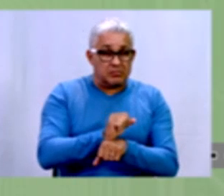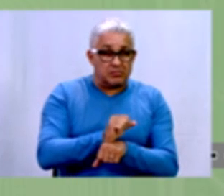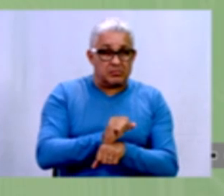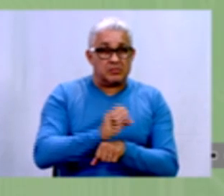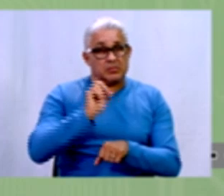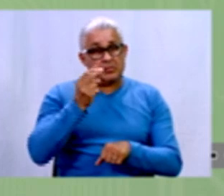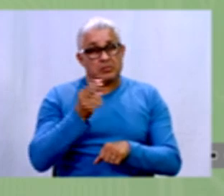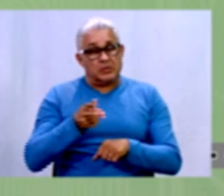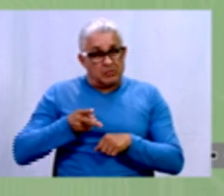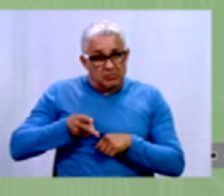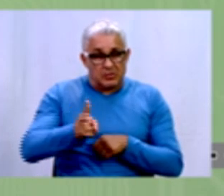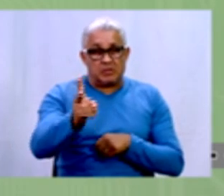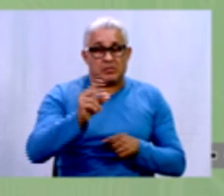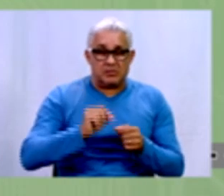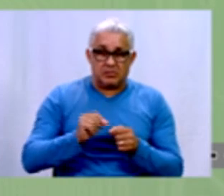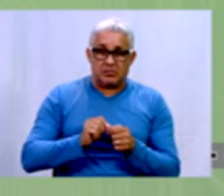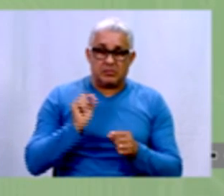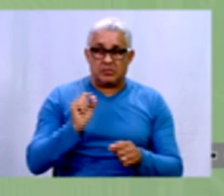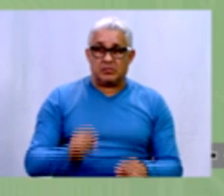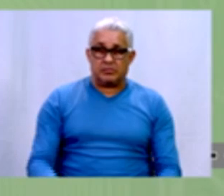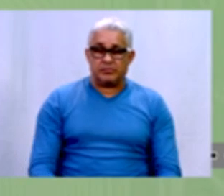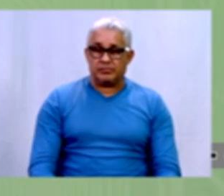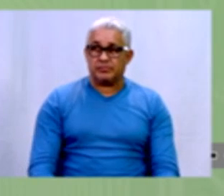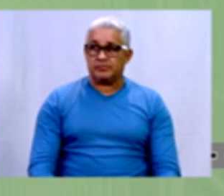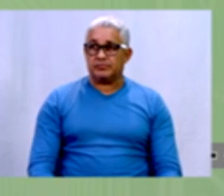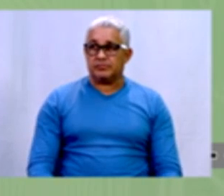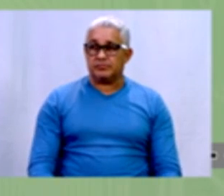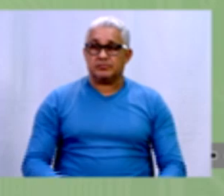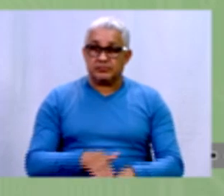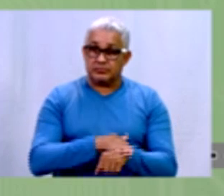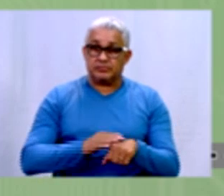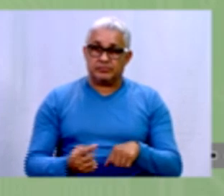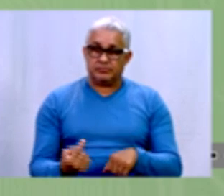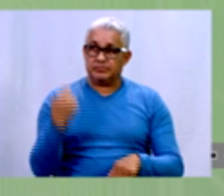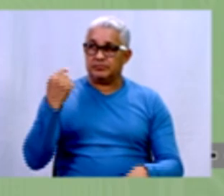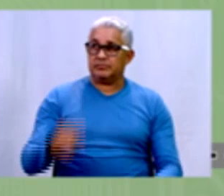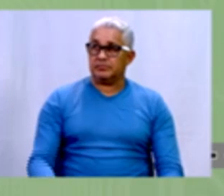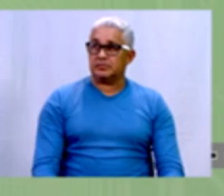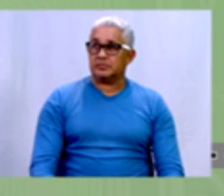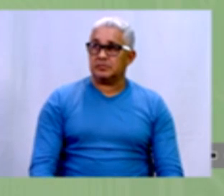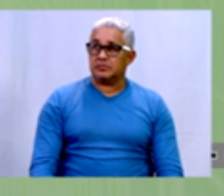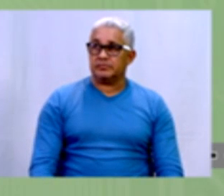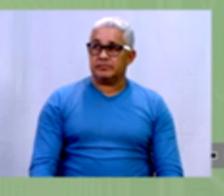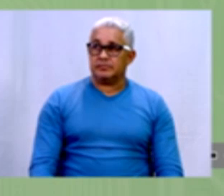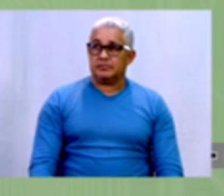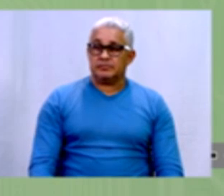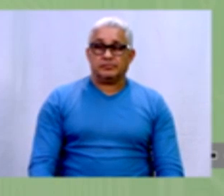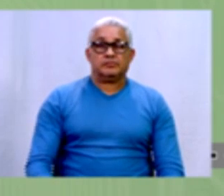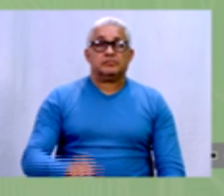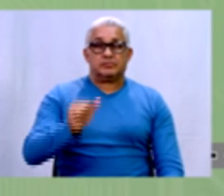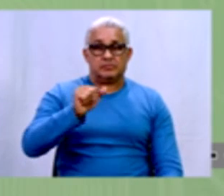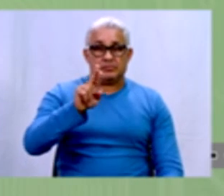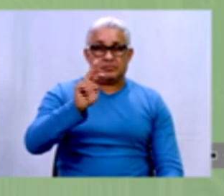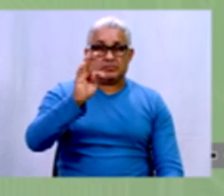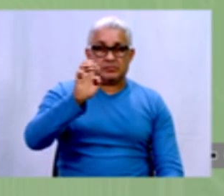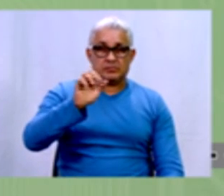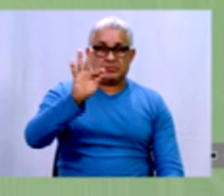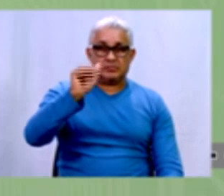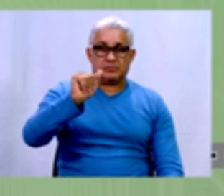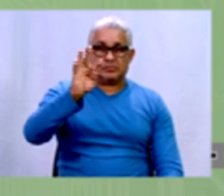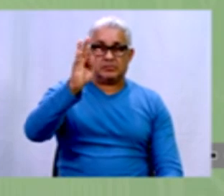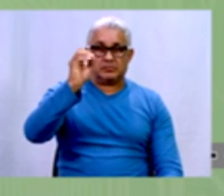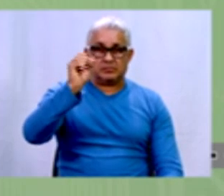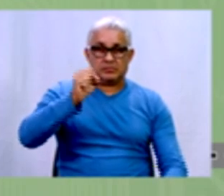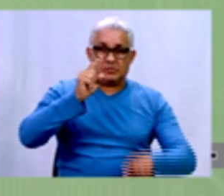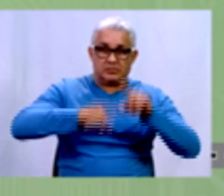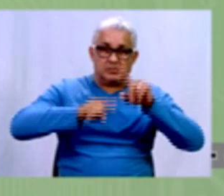vai continuar fazendo. Tá? Exatamente o que estávamos conversando agora. E, finalmente, temos os artefatos, que é o